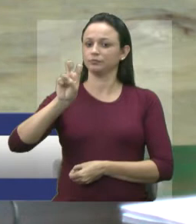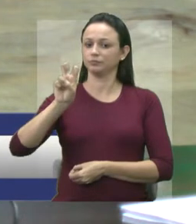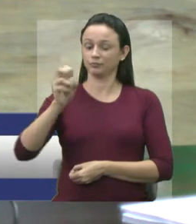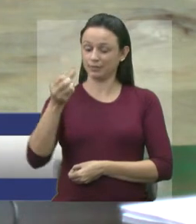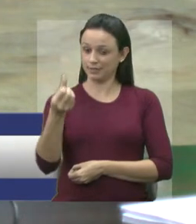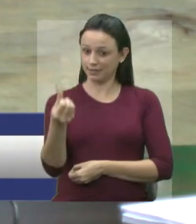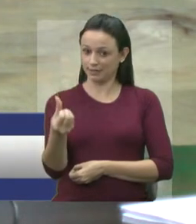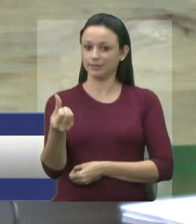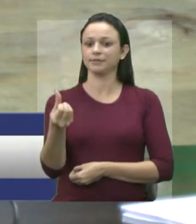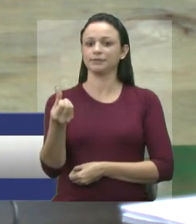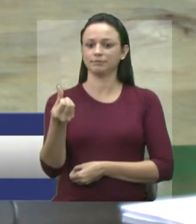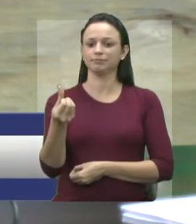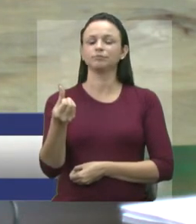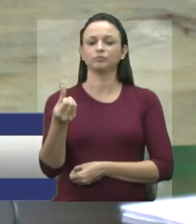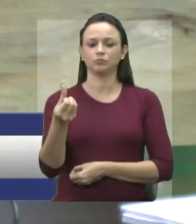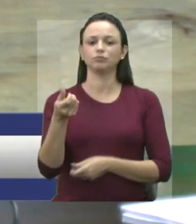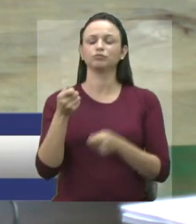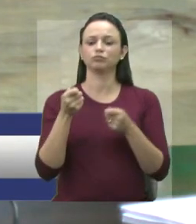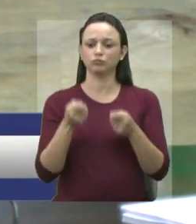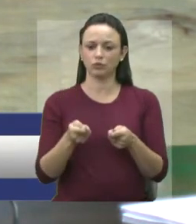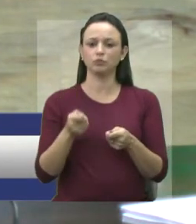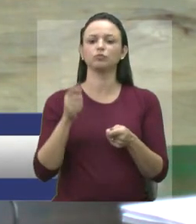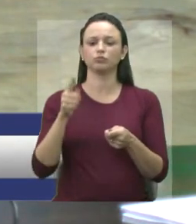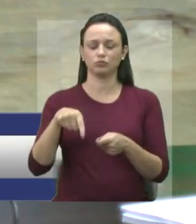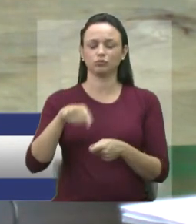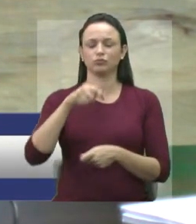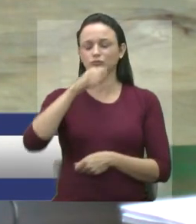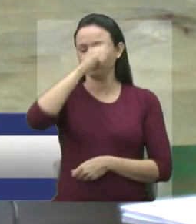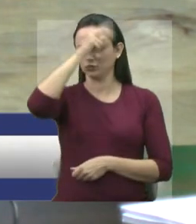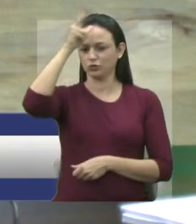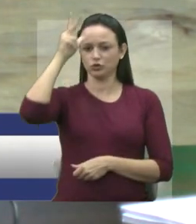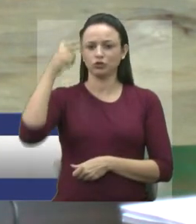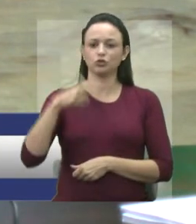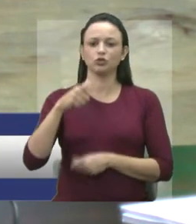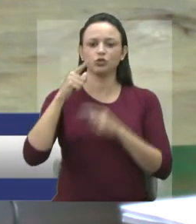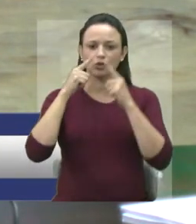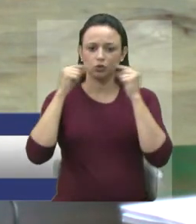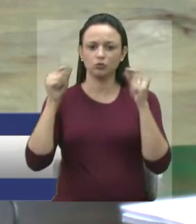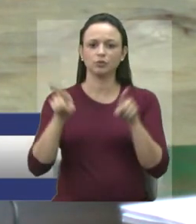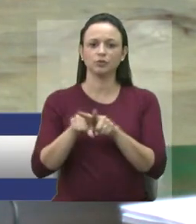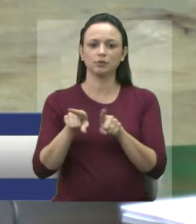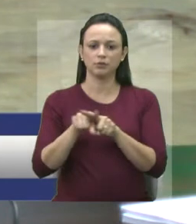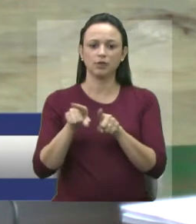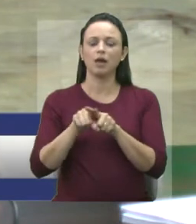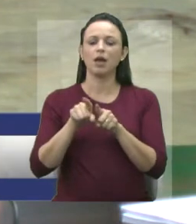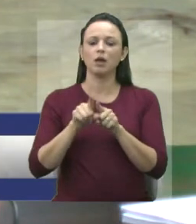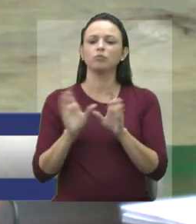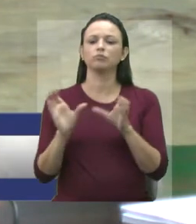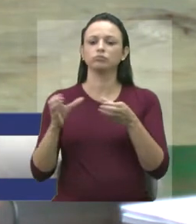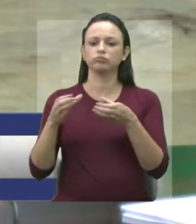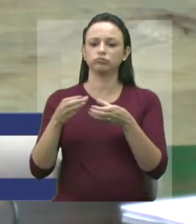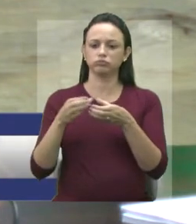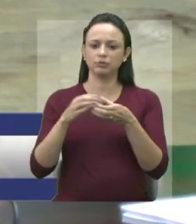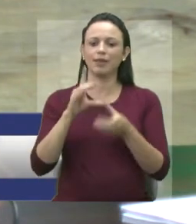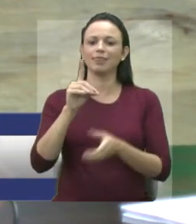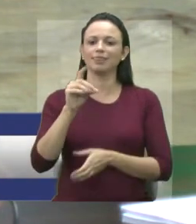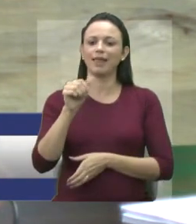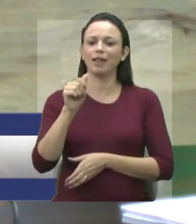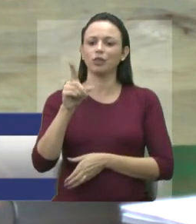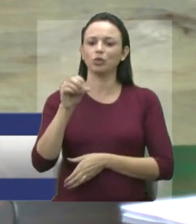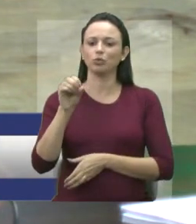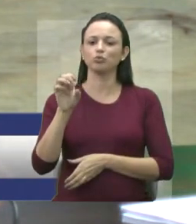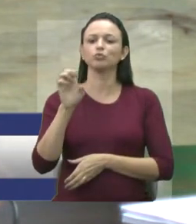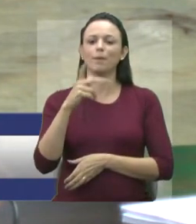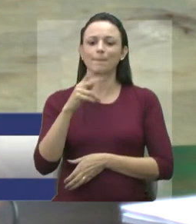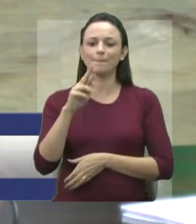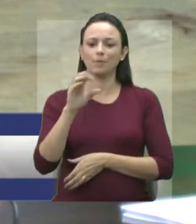9.986, firmado entre o município de Jaú e a Companhia de Processamento de Dados do Estado de São Paulo,